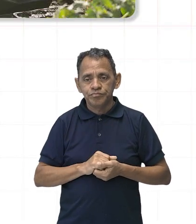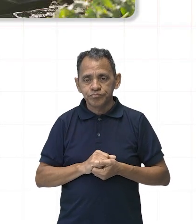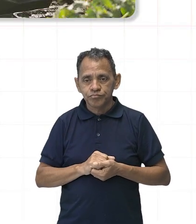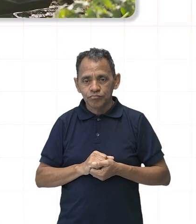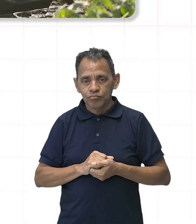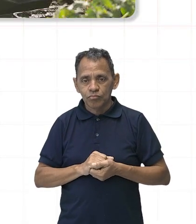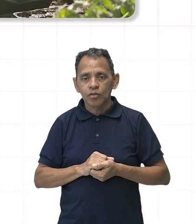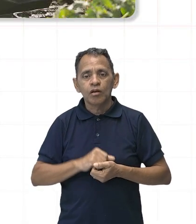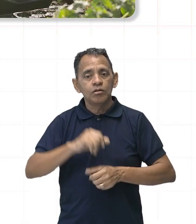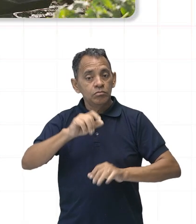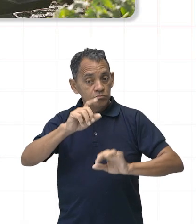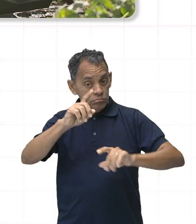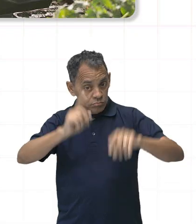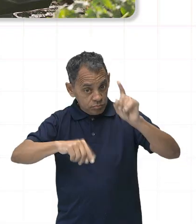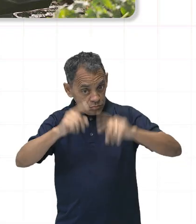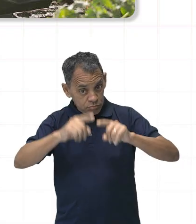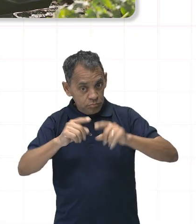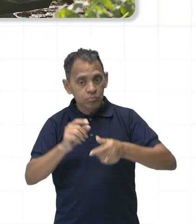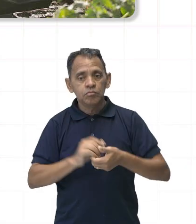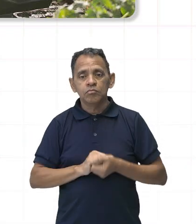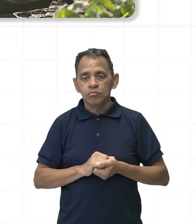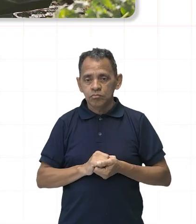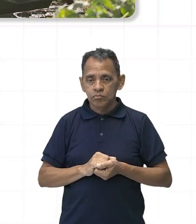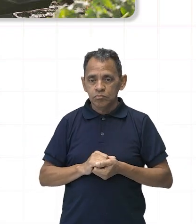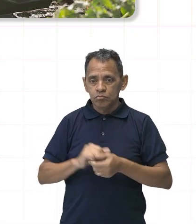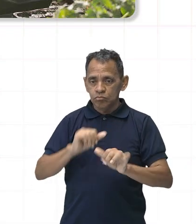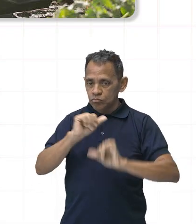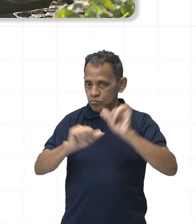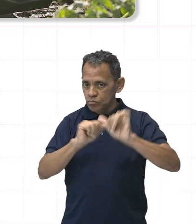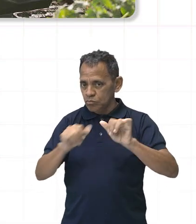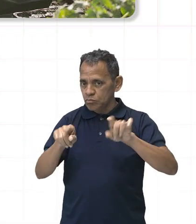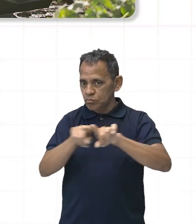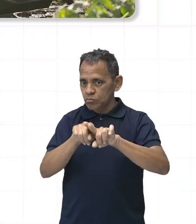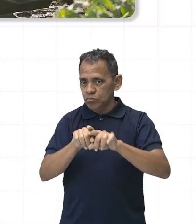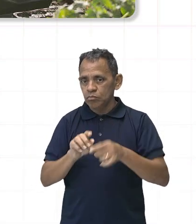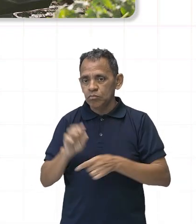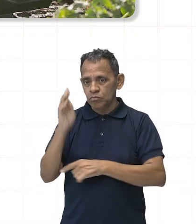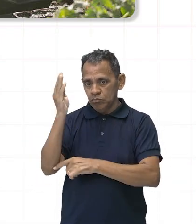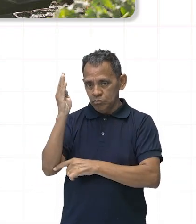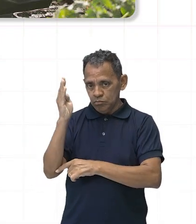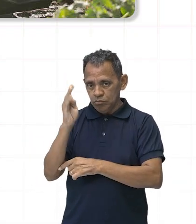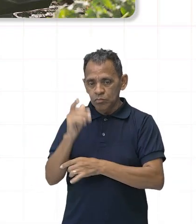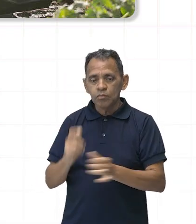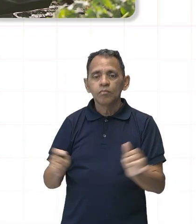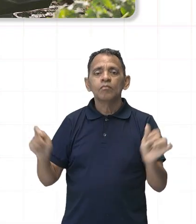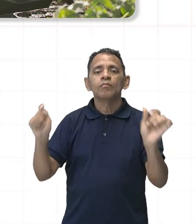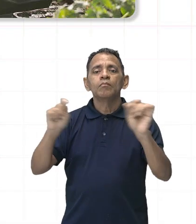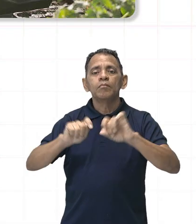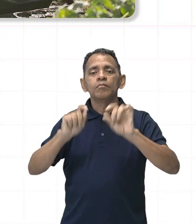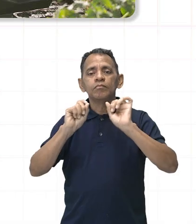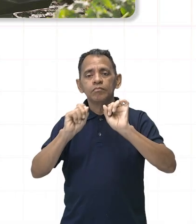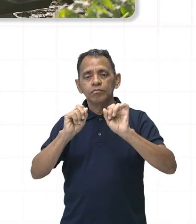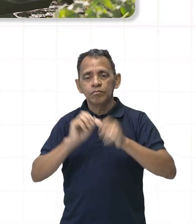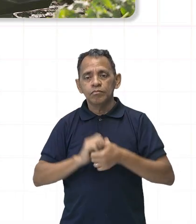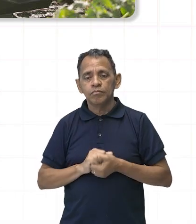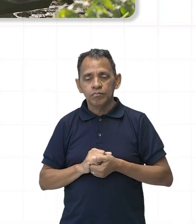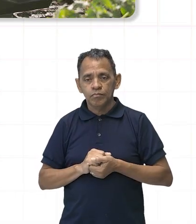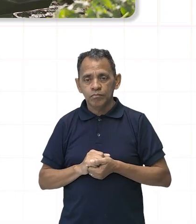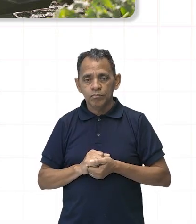geneticamente modificados, né, a biotecnologia trouxe o quê? A capacidade